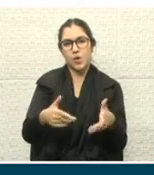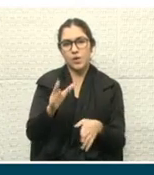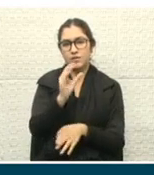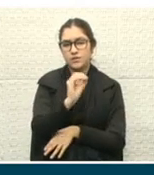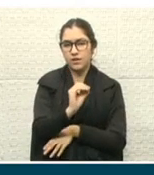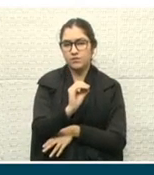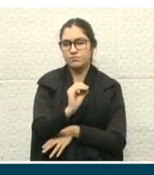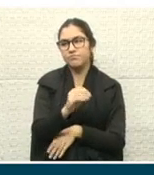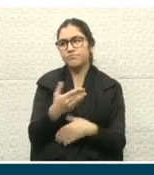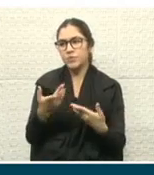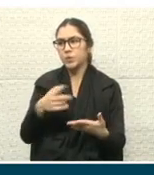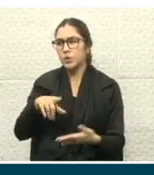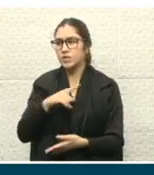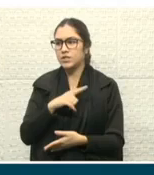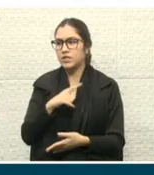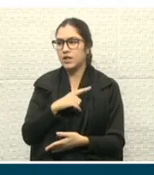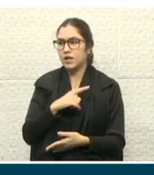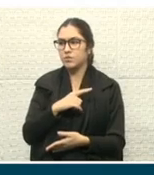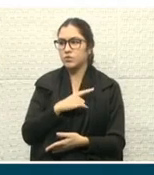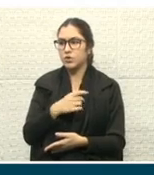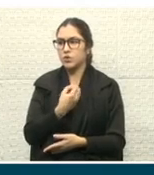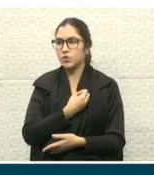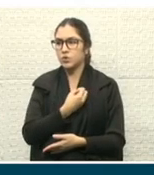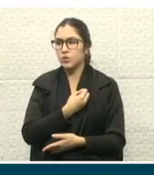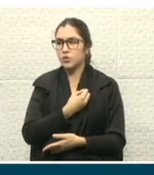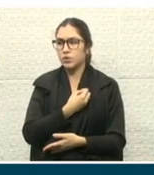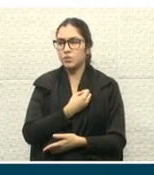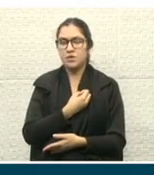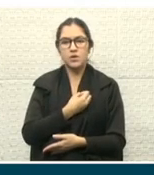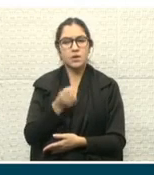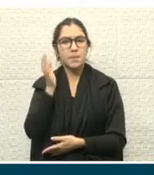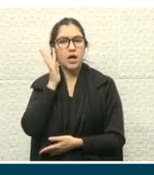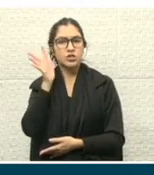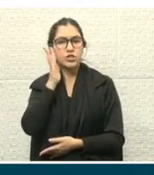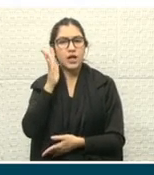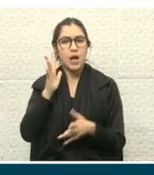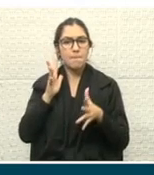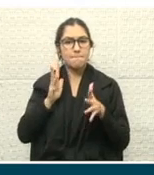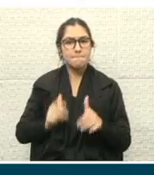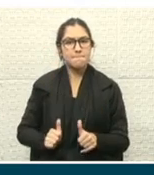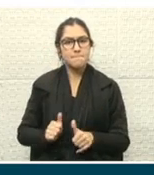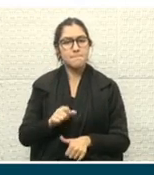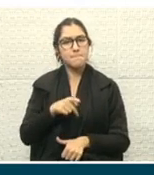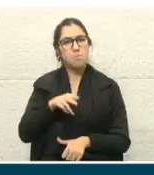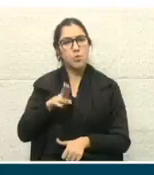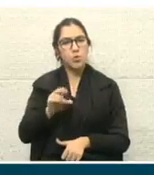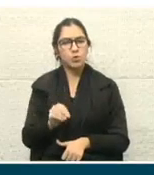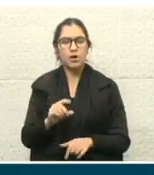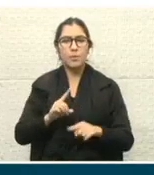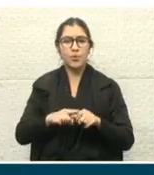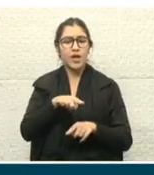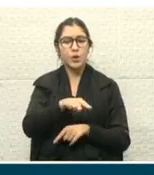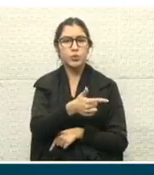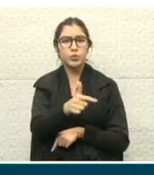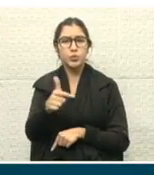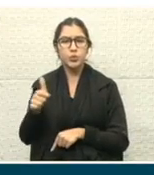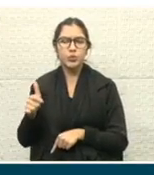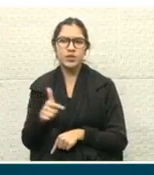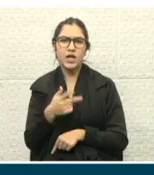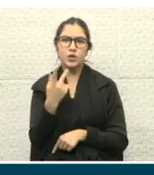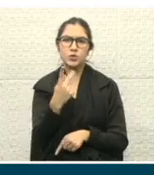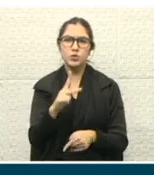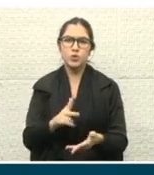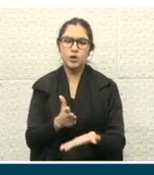0, então nós temos que esse número é um número imaginário puro, porque ele não possui a